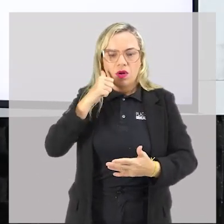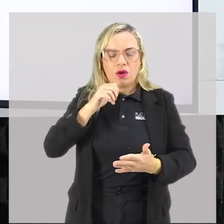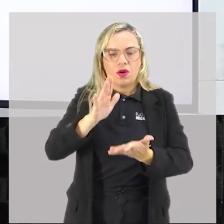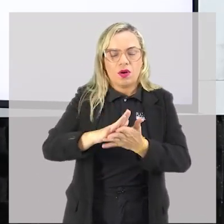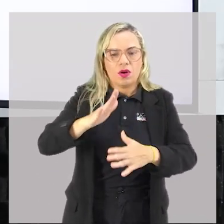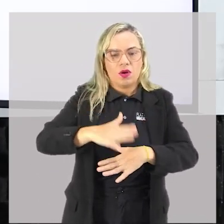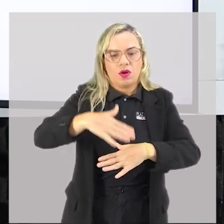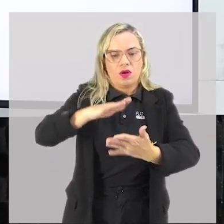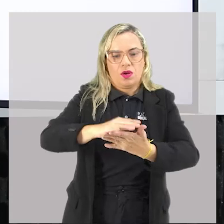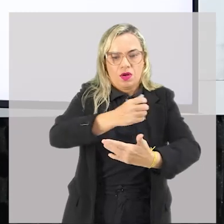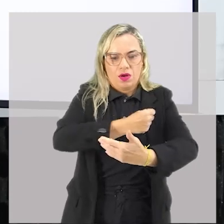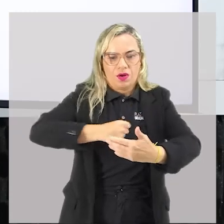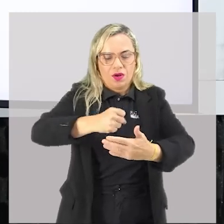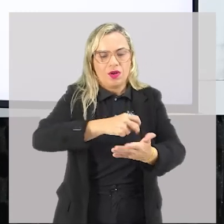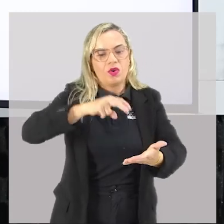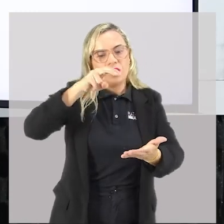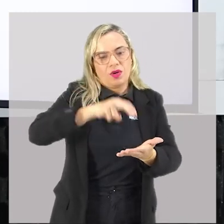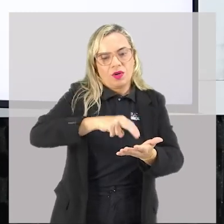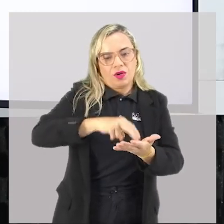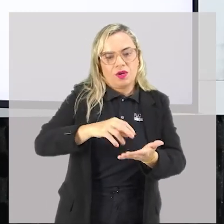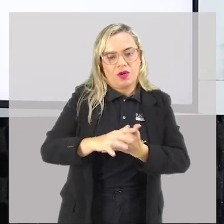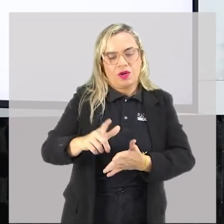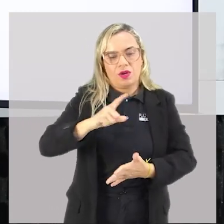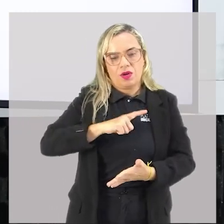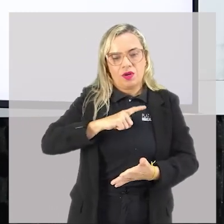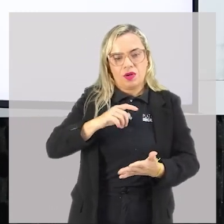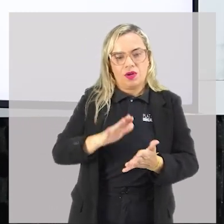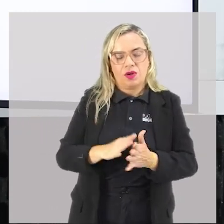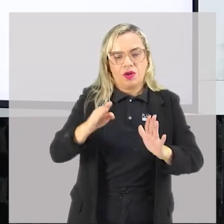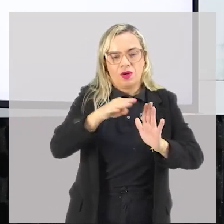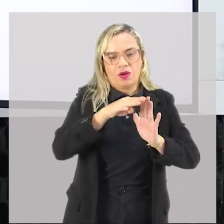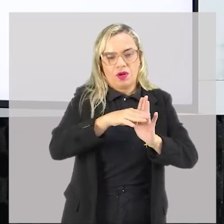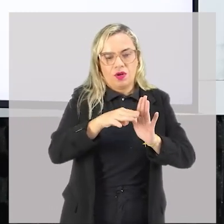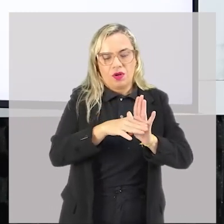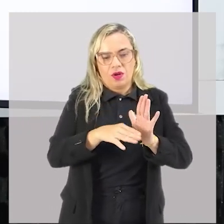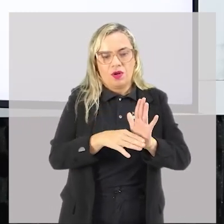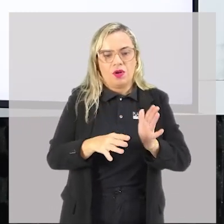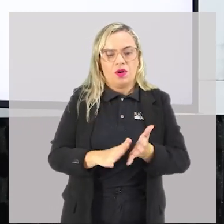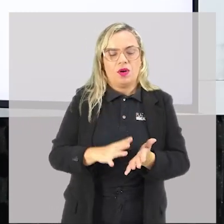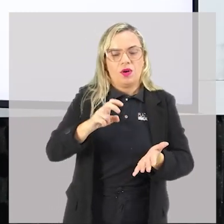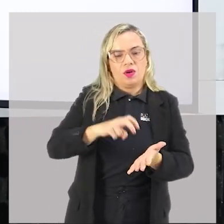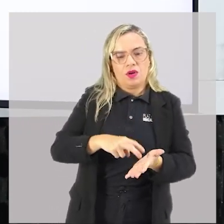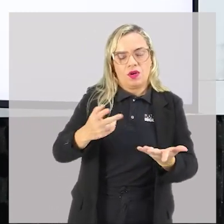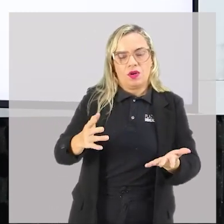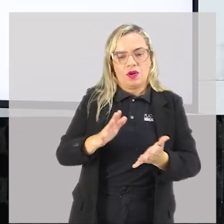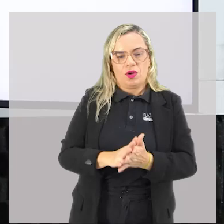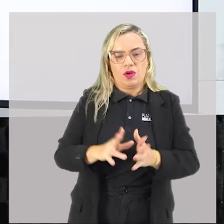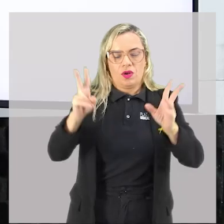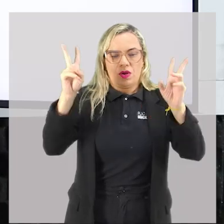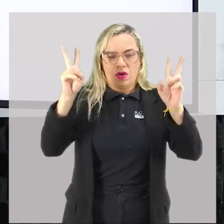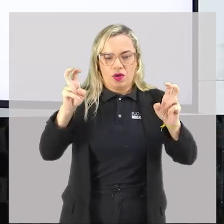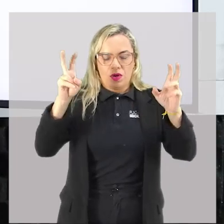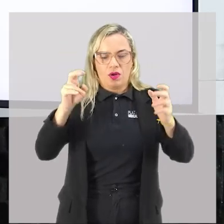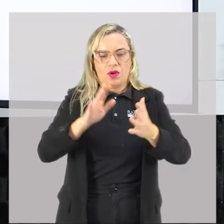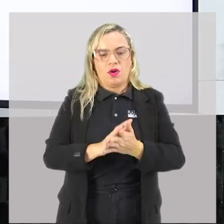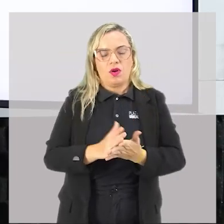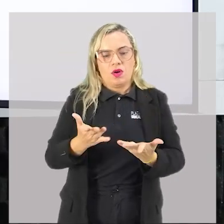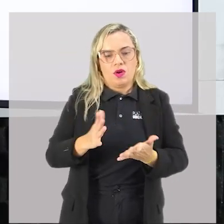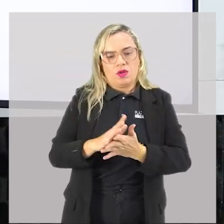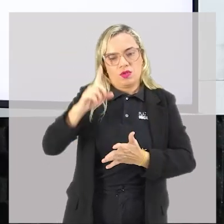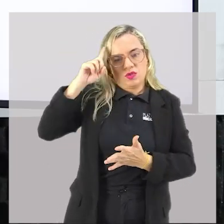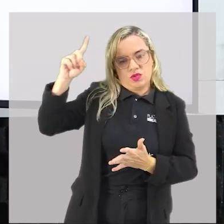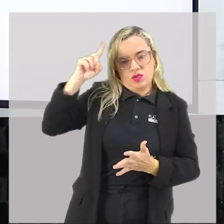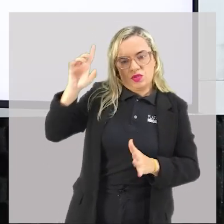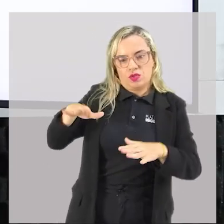mais cozinhava na família. Tinha também os programas da manhã, programas que falavam de temáticas matutinas.